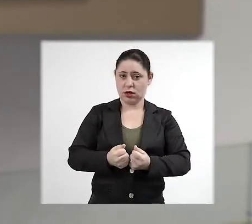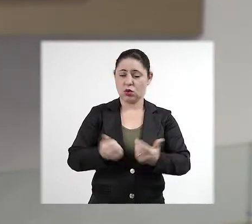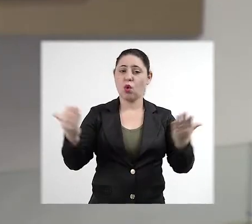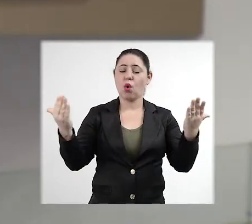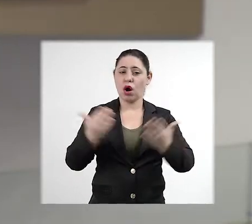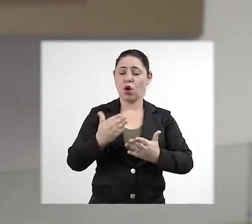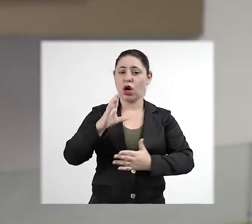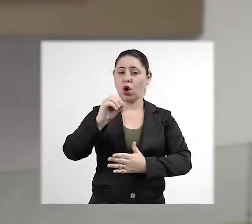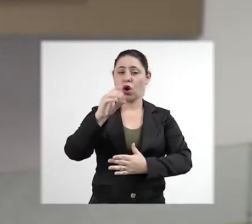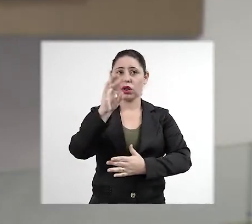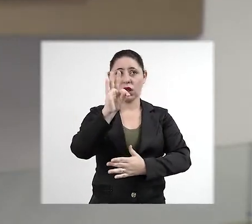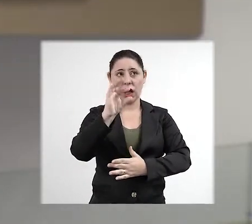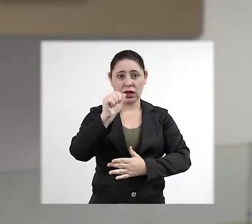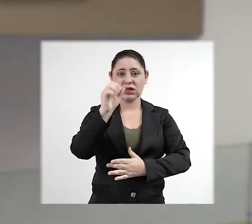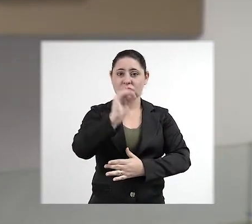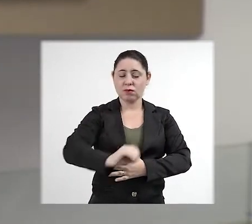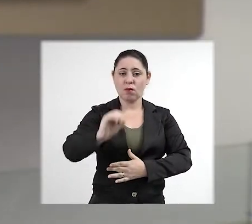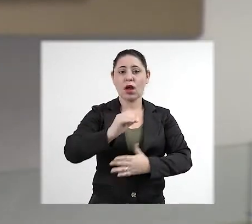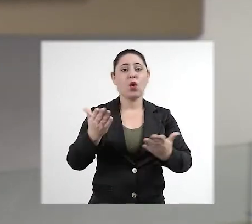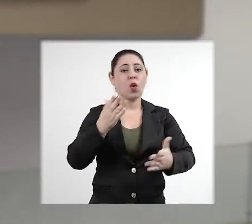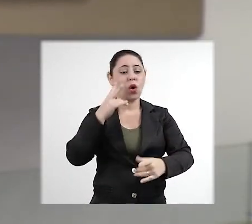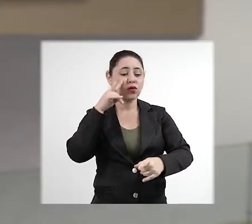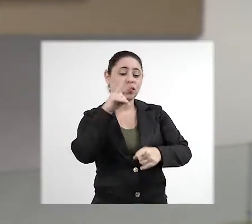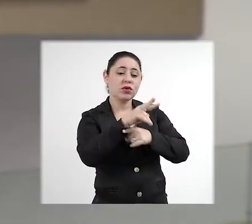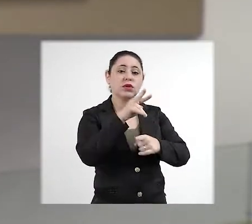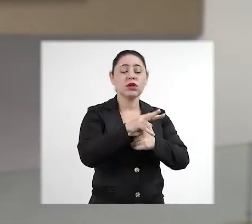governo cedeu e cota, que era zero,